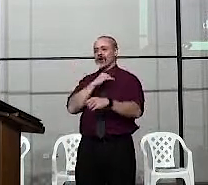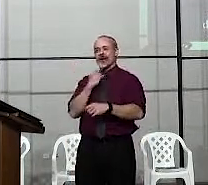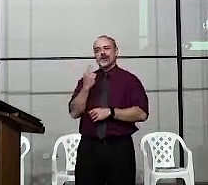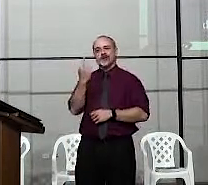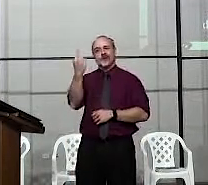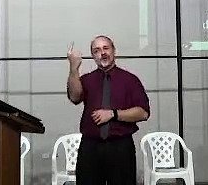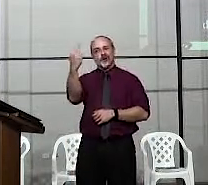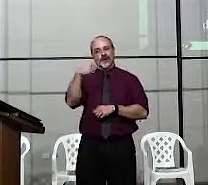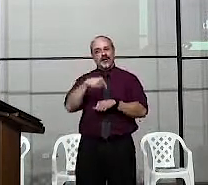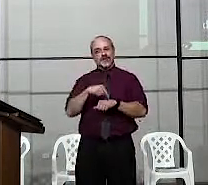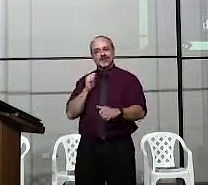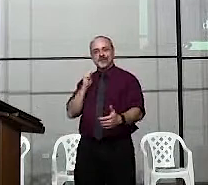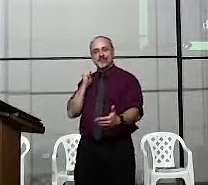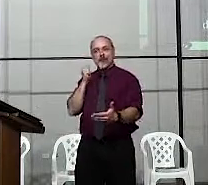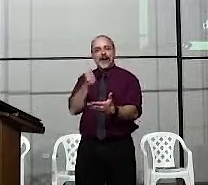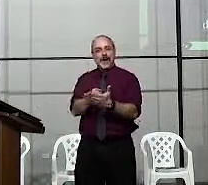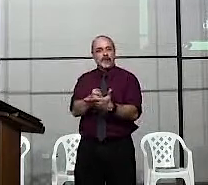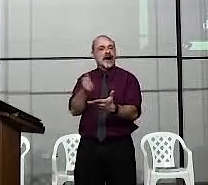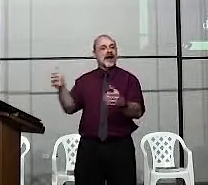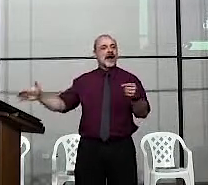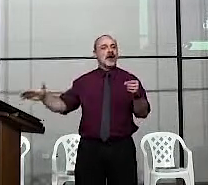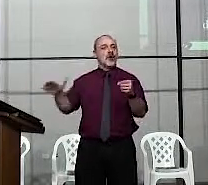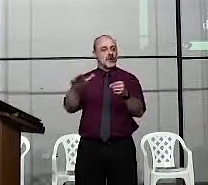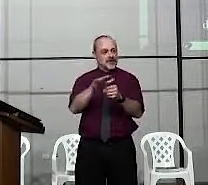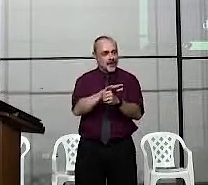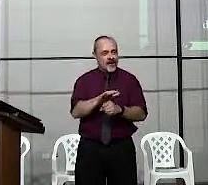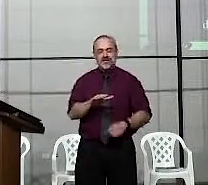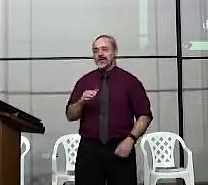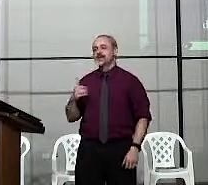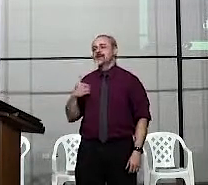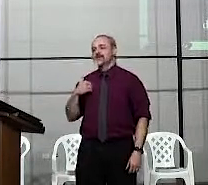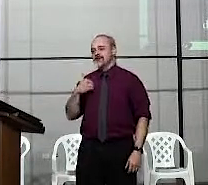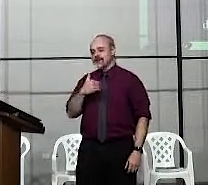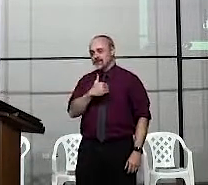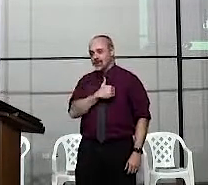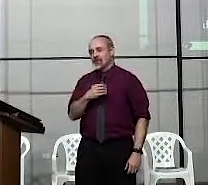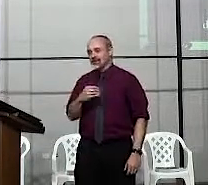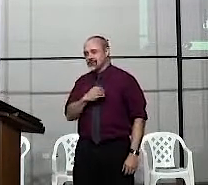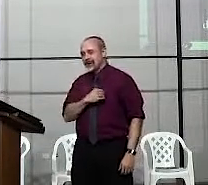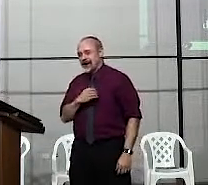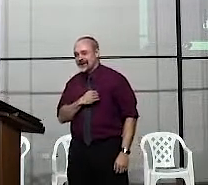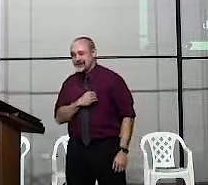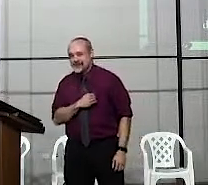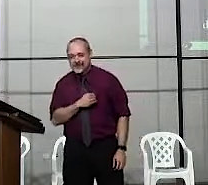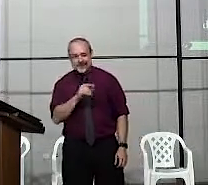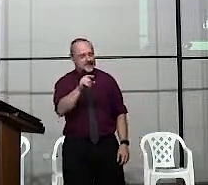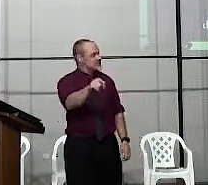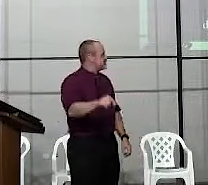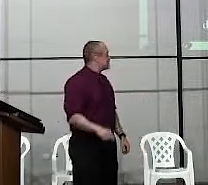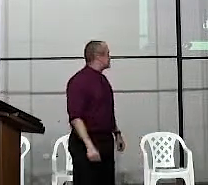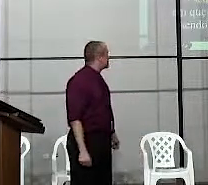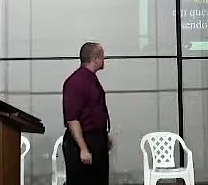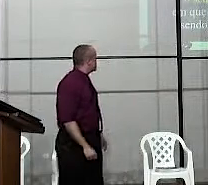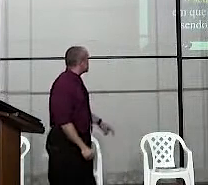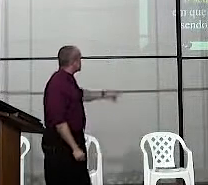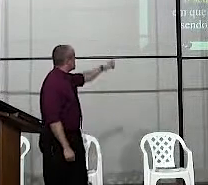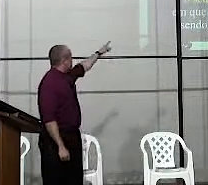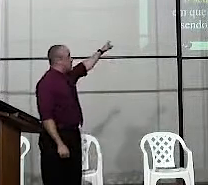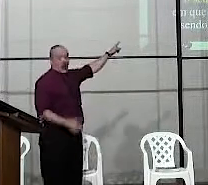precisava morrer uma vez, para pagar completamente para o nosso pecado.